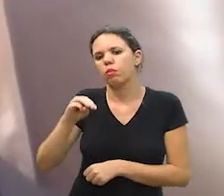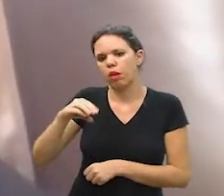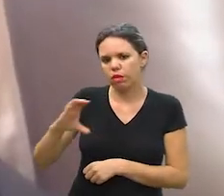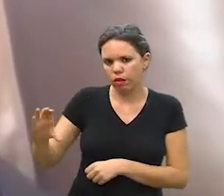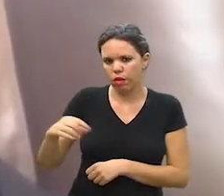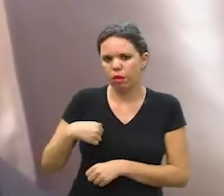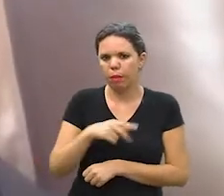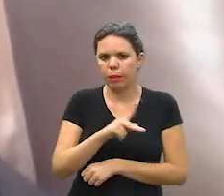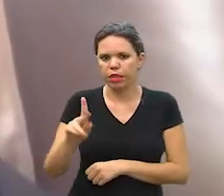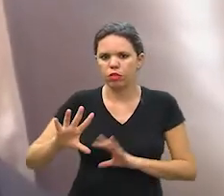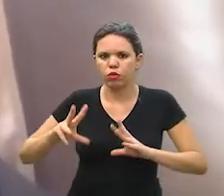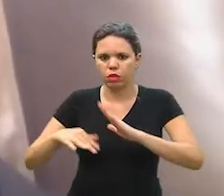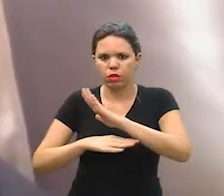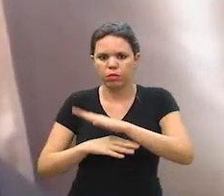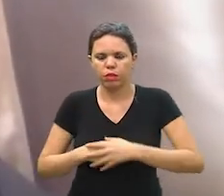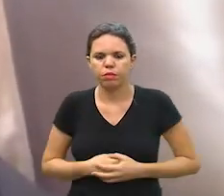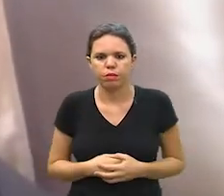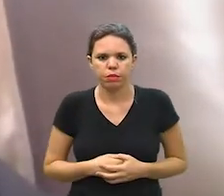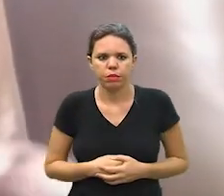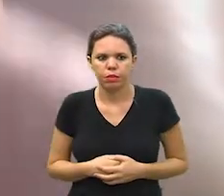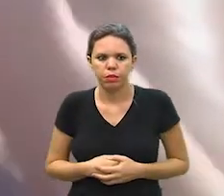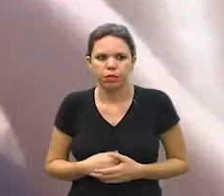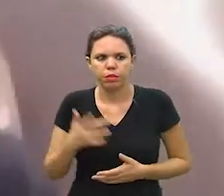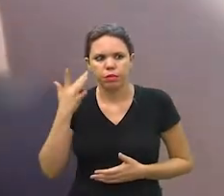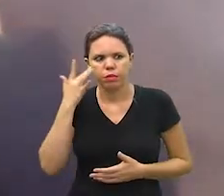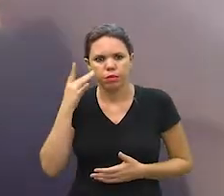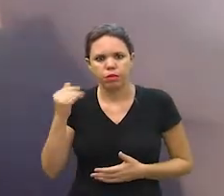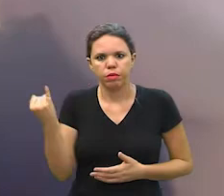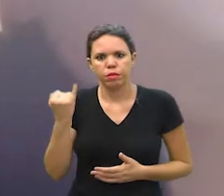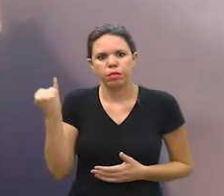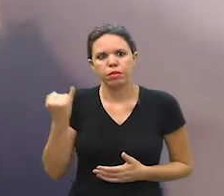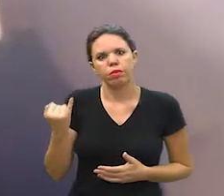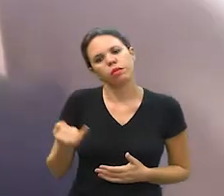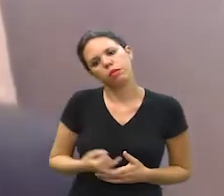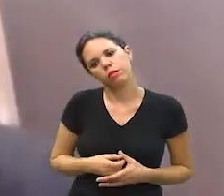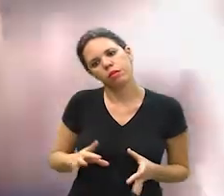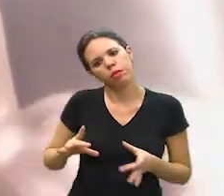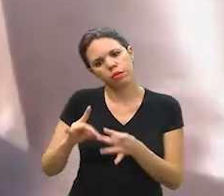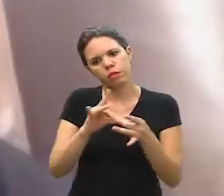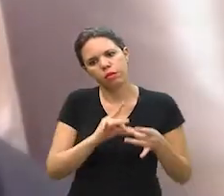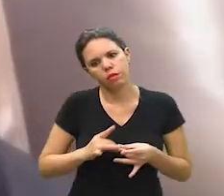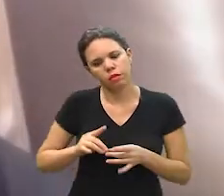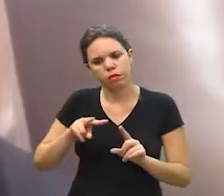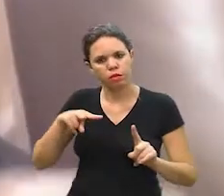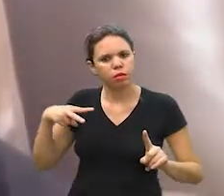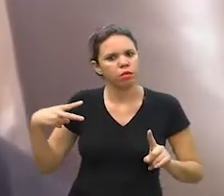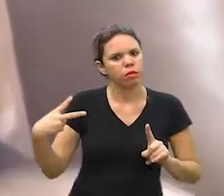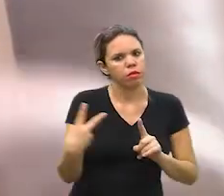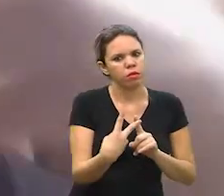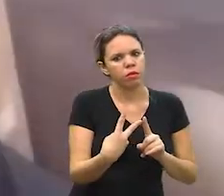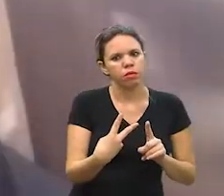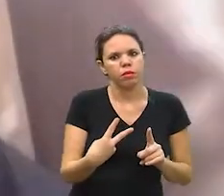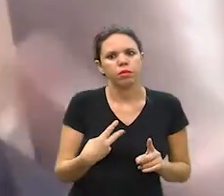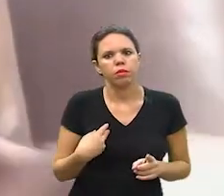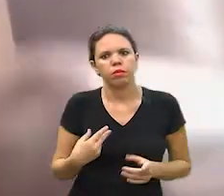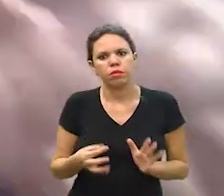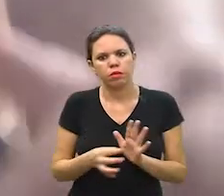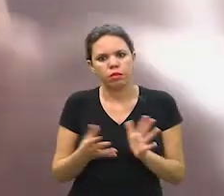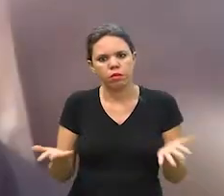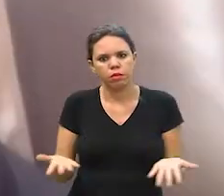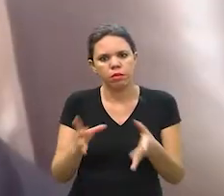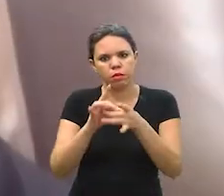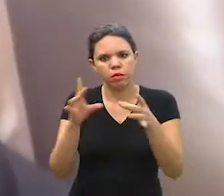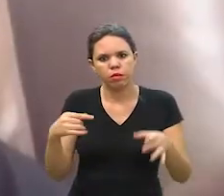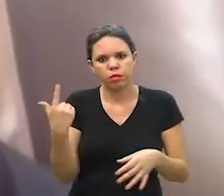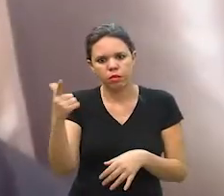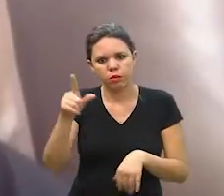presidentes das câmaras. Então, eu acho que é muito importante que se una nessa perspectiva e eu me coloco à disposição